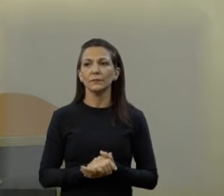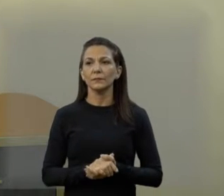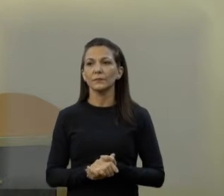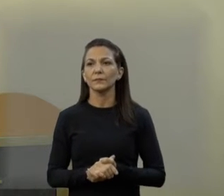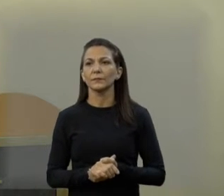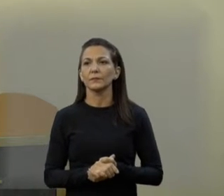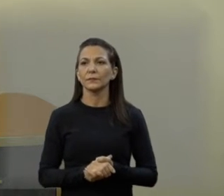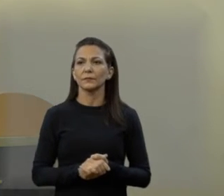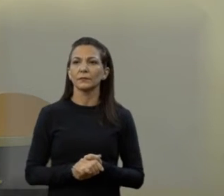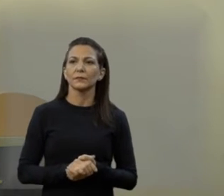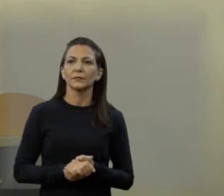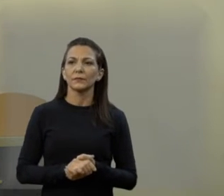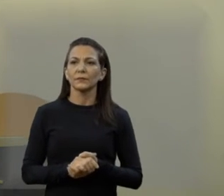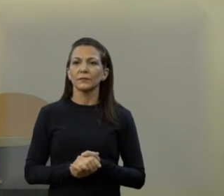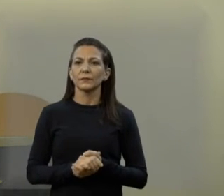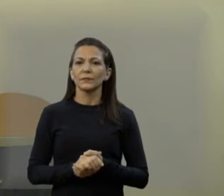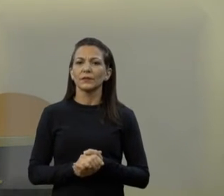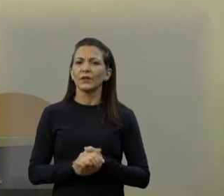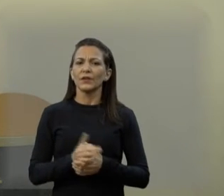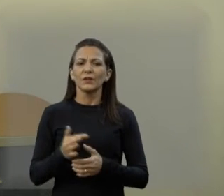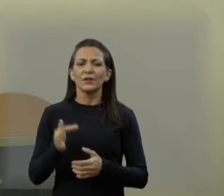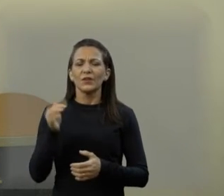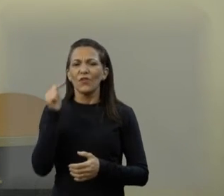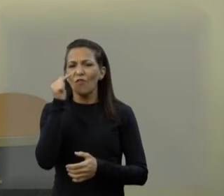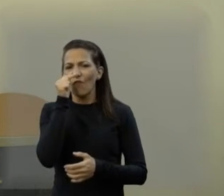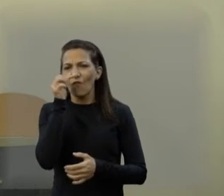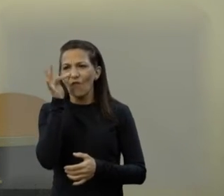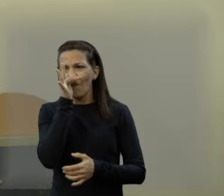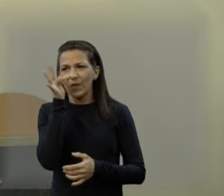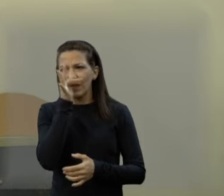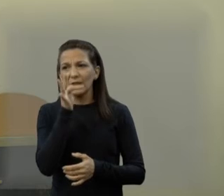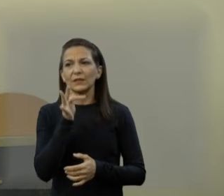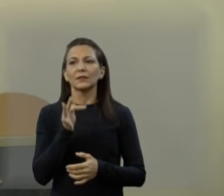E falando em verdades é